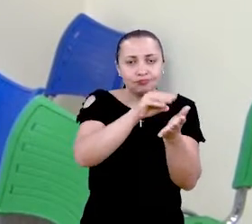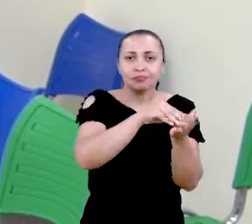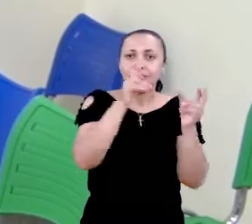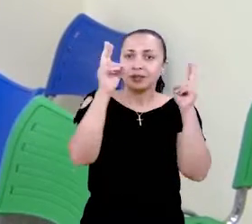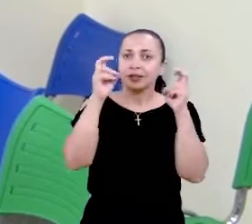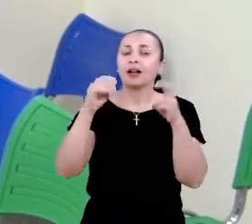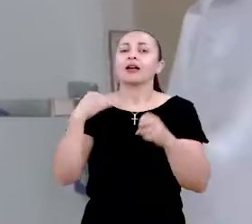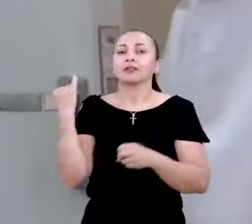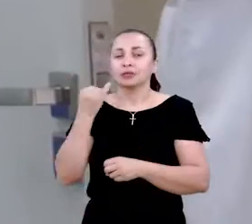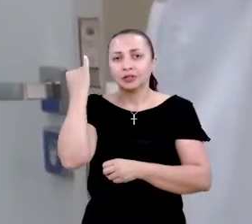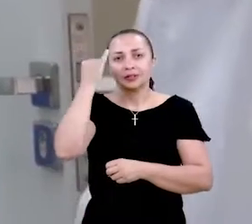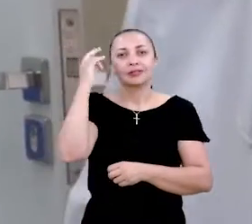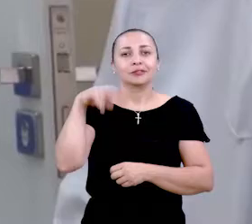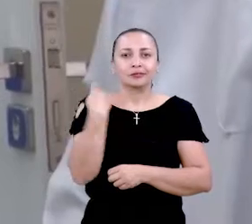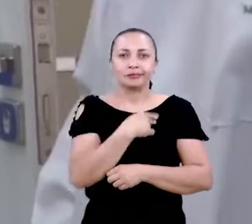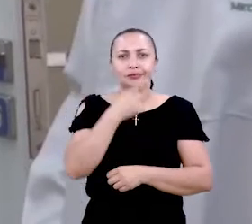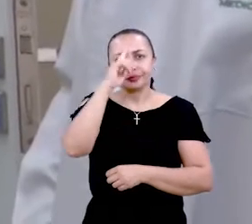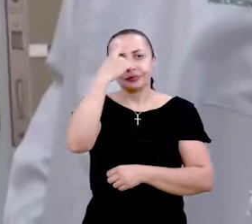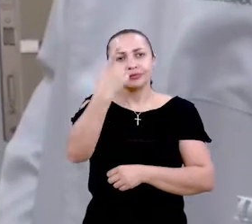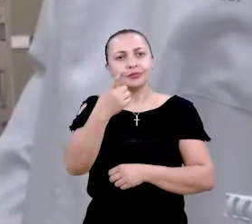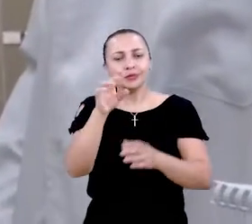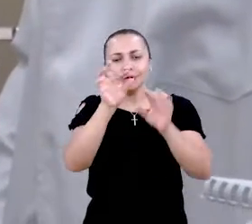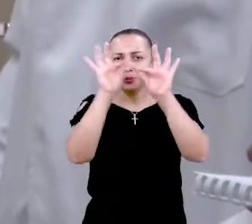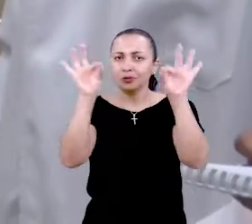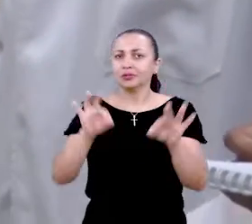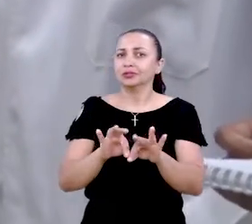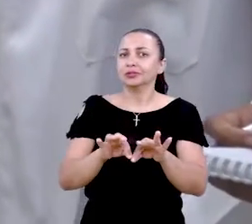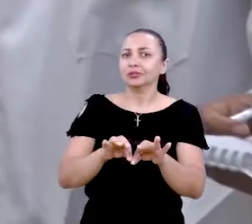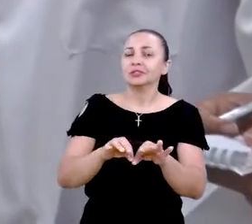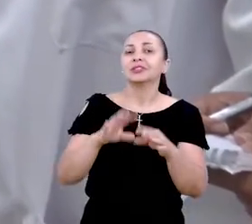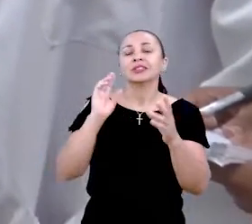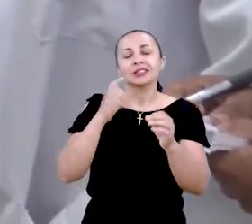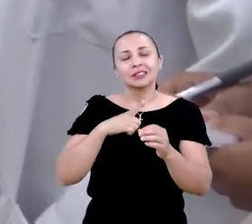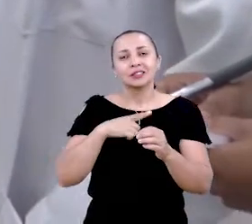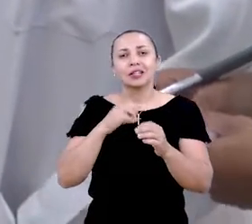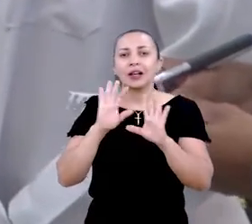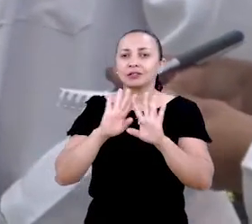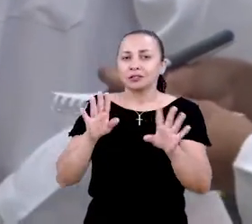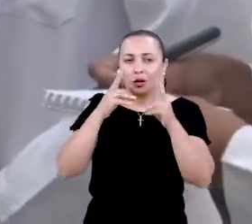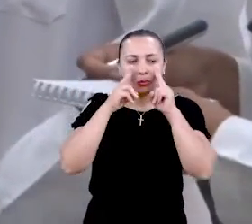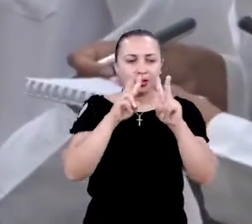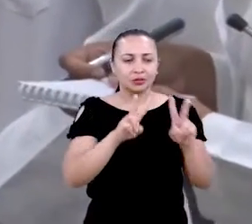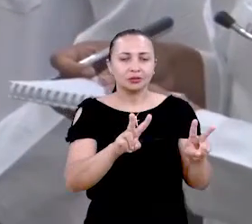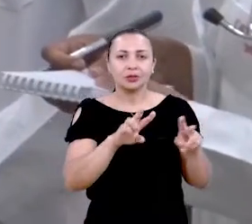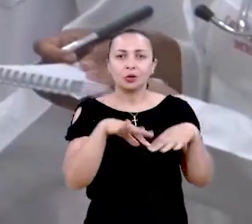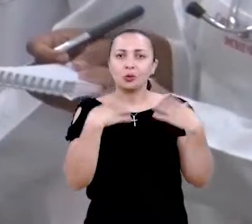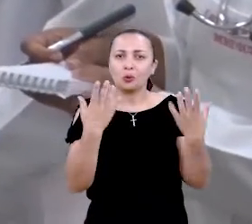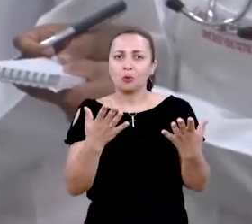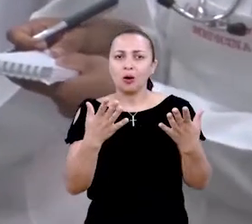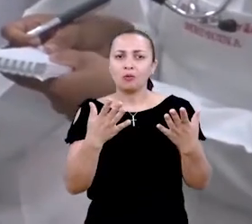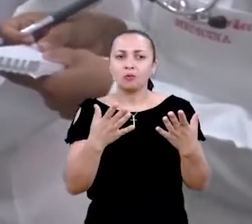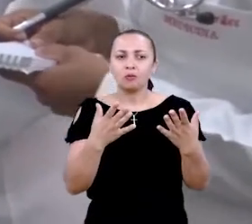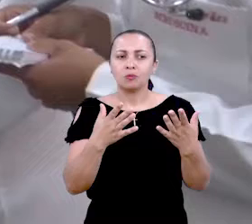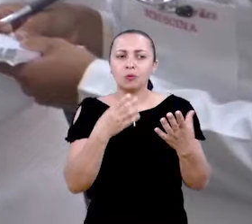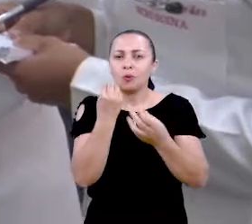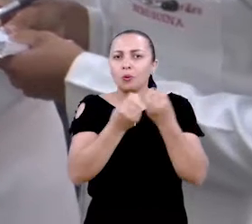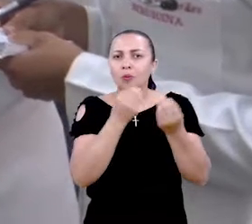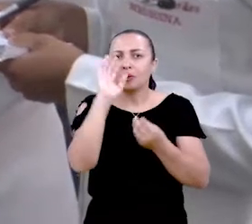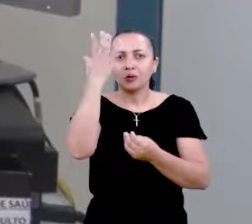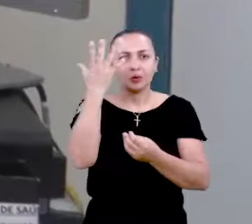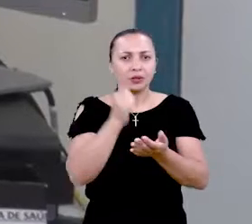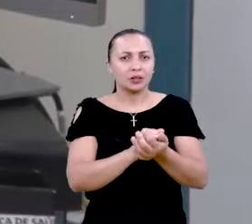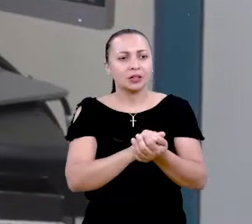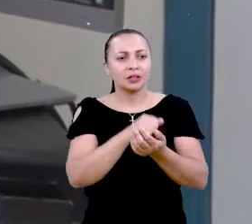temas importantes. Nós idealizamos um projeto que consiste exatamente de observar qual o efeito